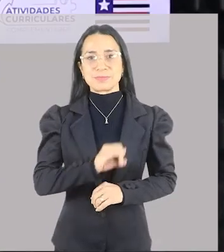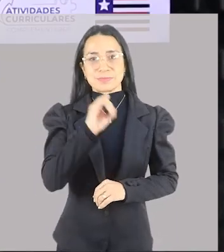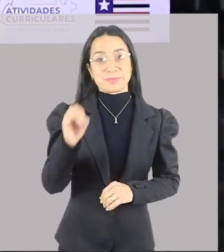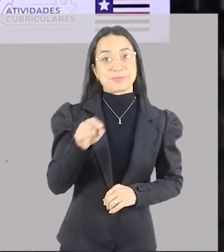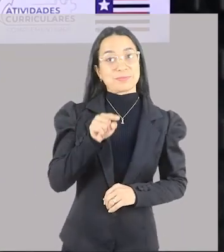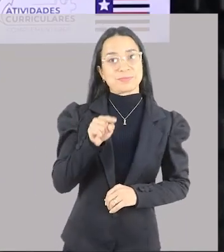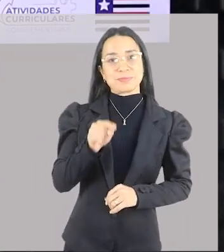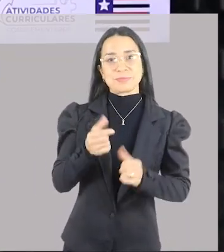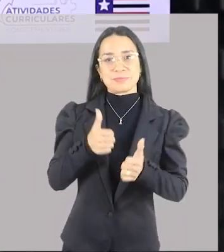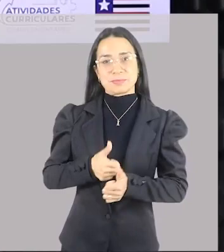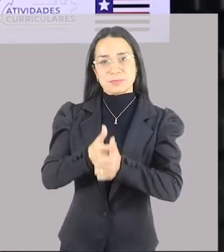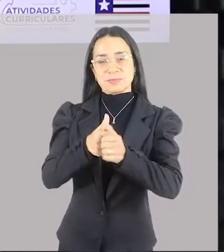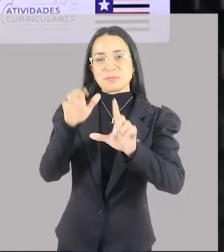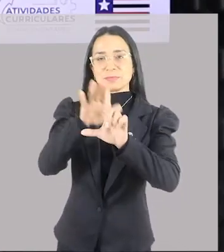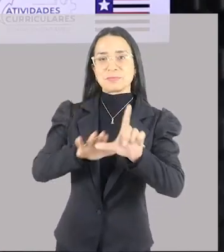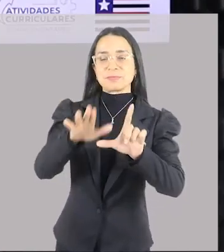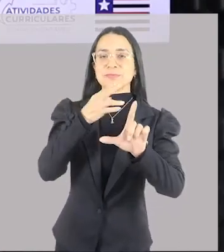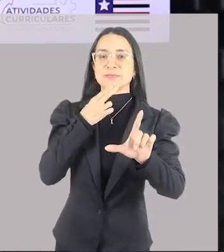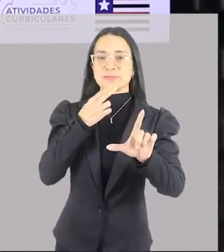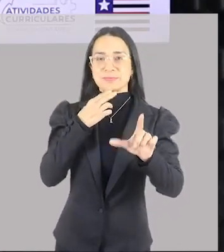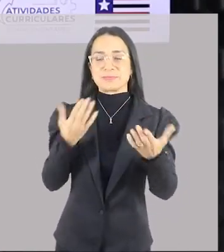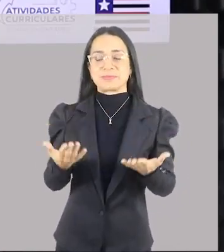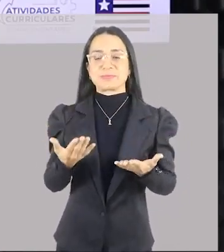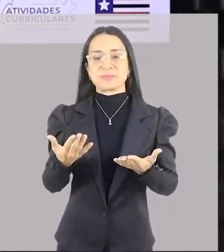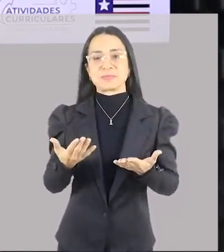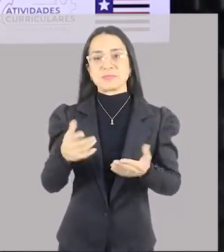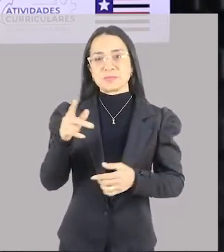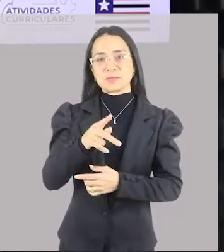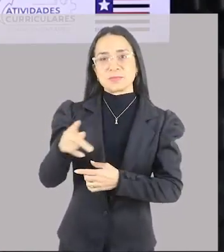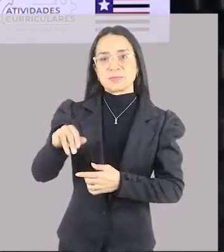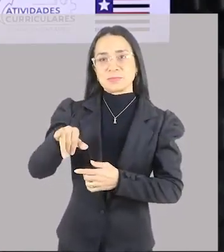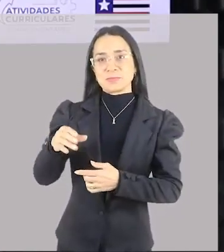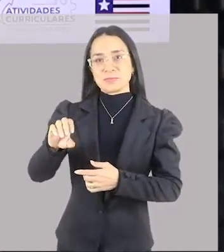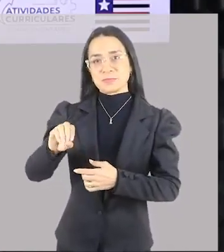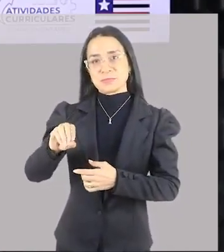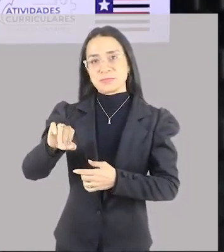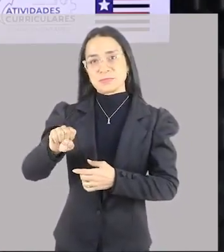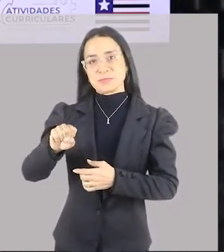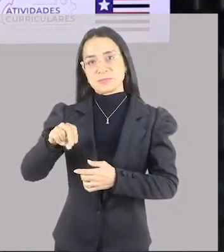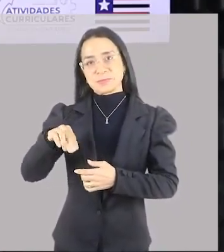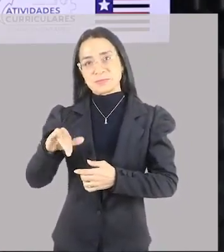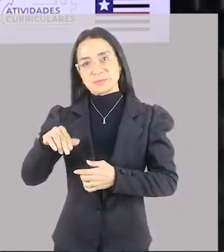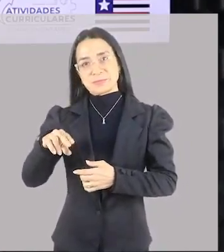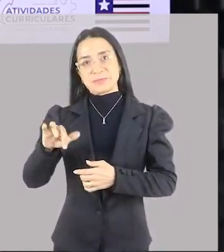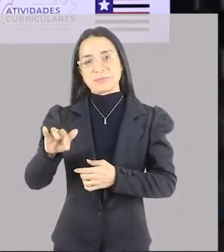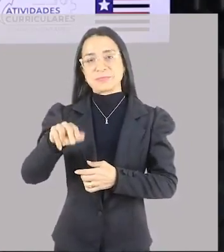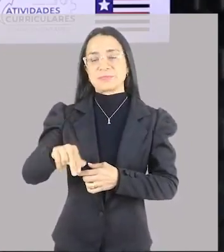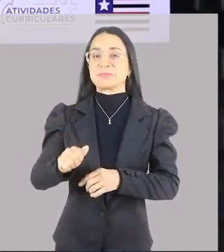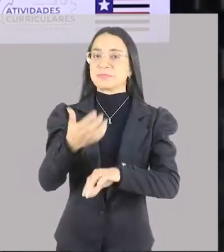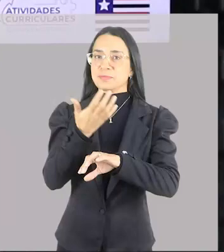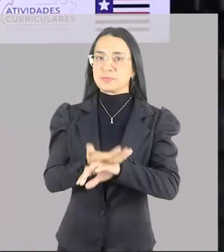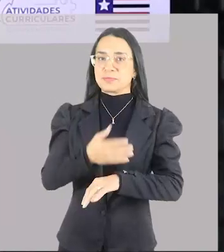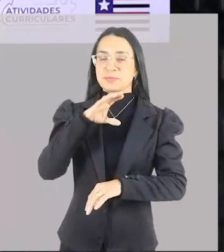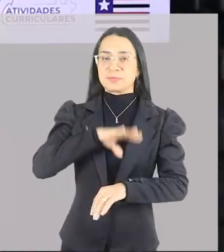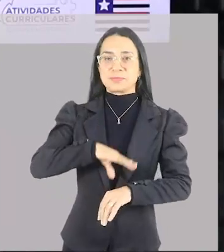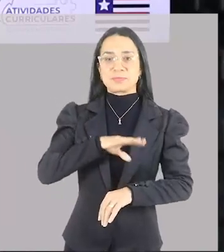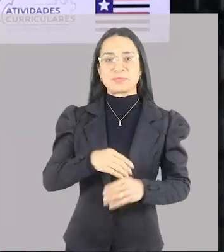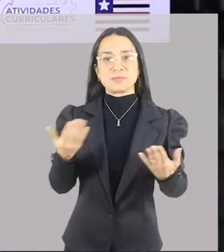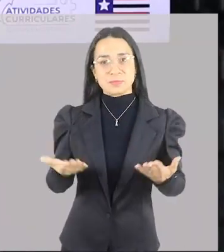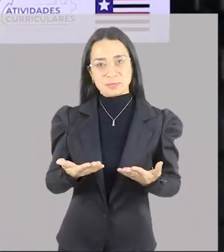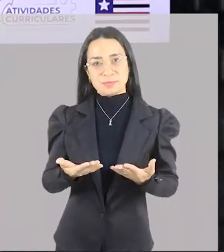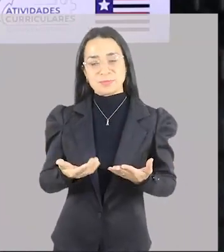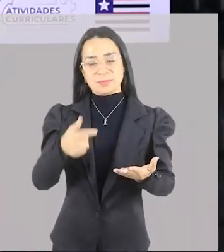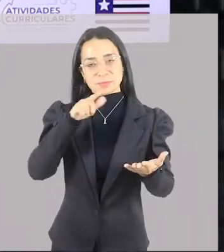Olá, você que nos acompanha na plataforma Gonçalves Dias, eu sou a professora Josefina Oliveira, sou professora de língua portuguesa, estou